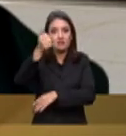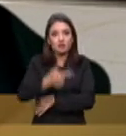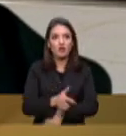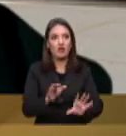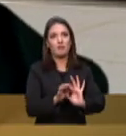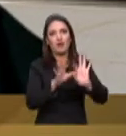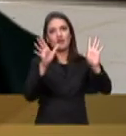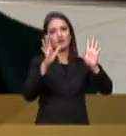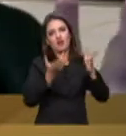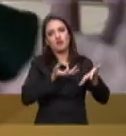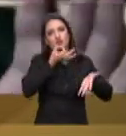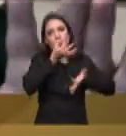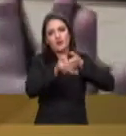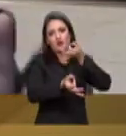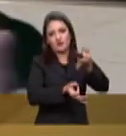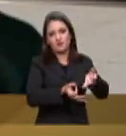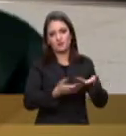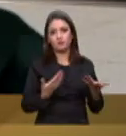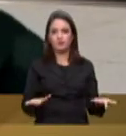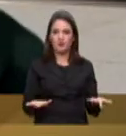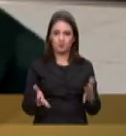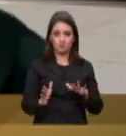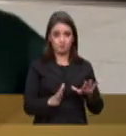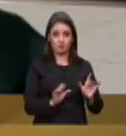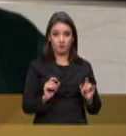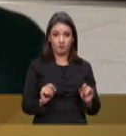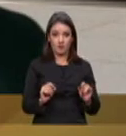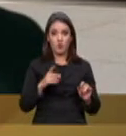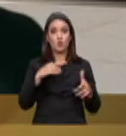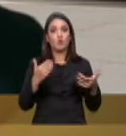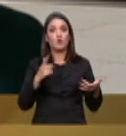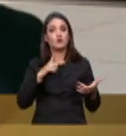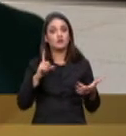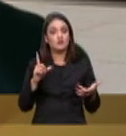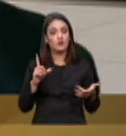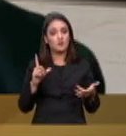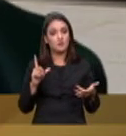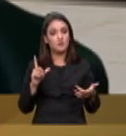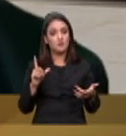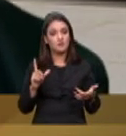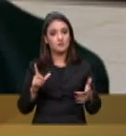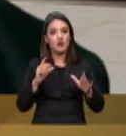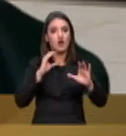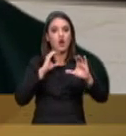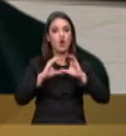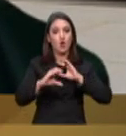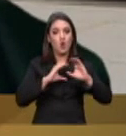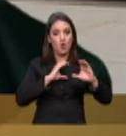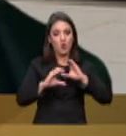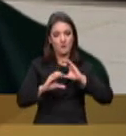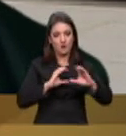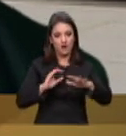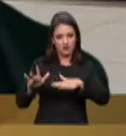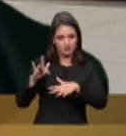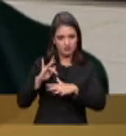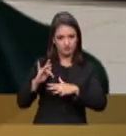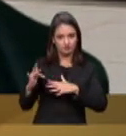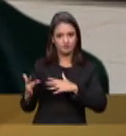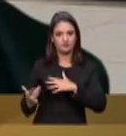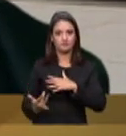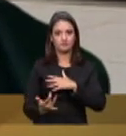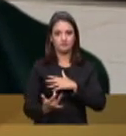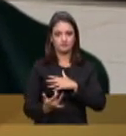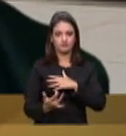de imprensa e de expressão. Quando nós trazemos essa questão da comunicação nas redes sociais